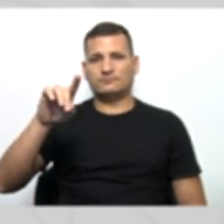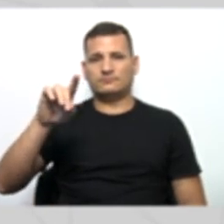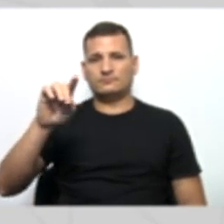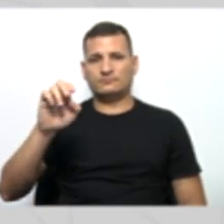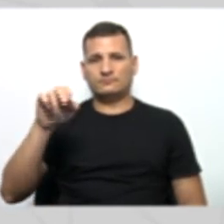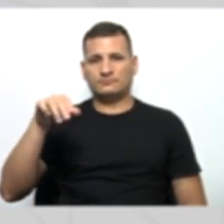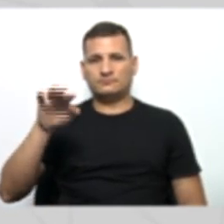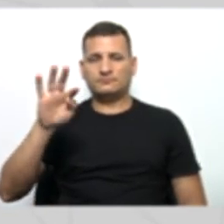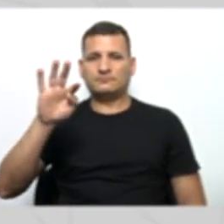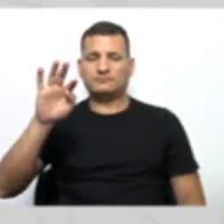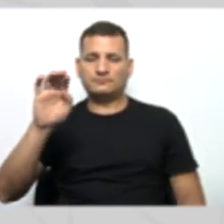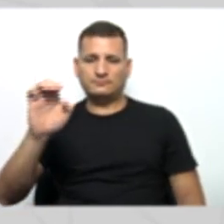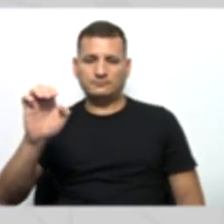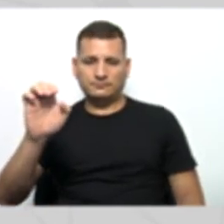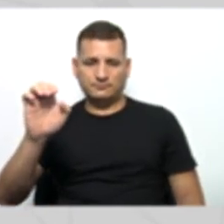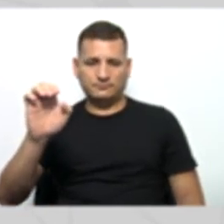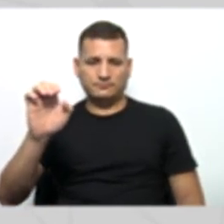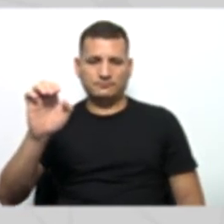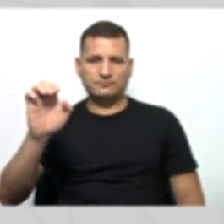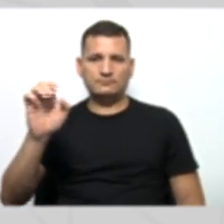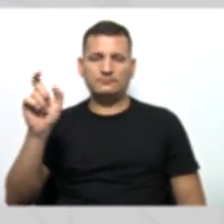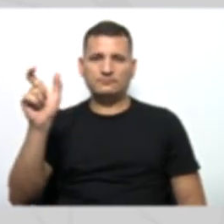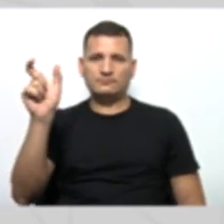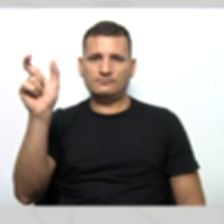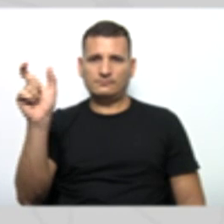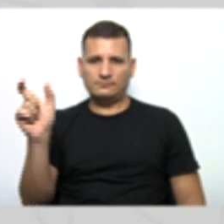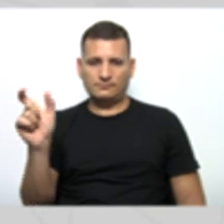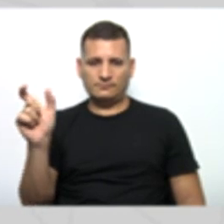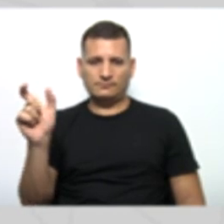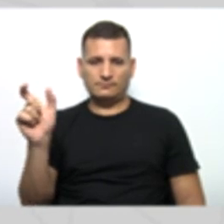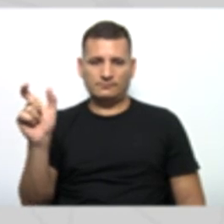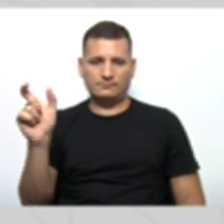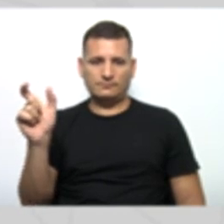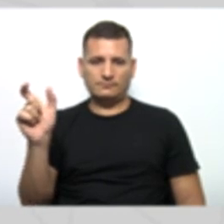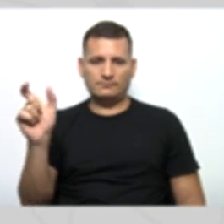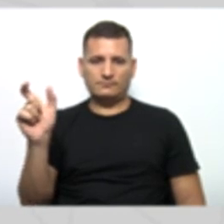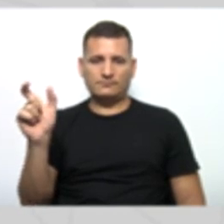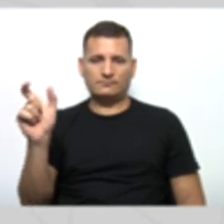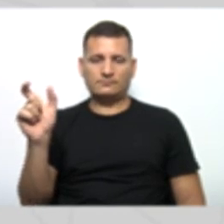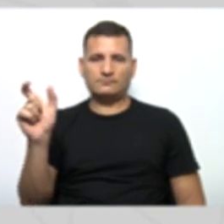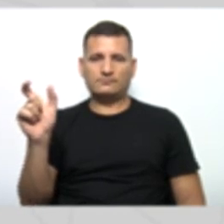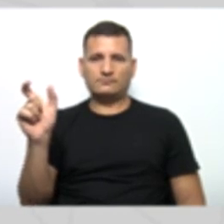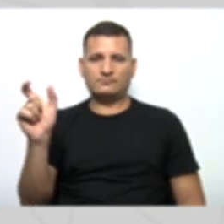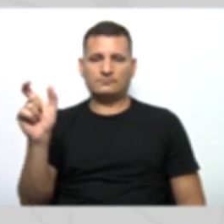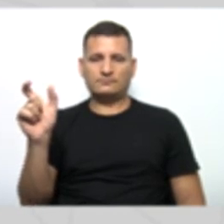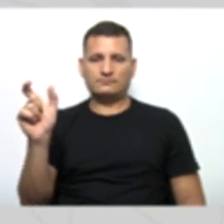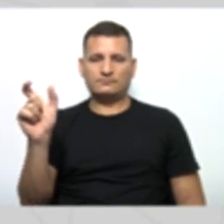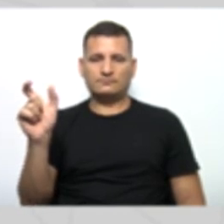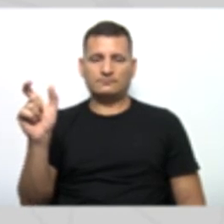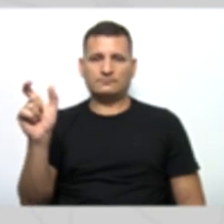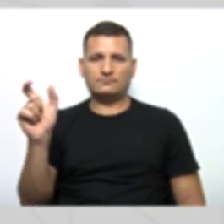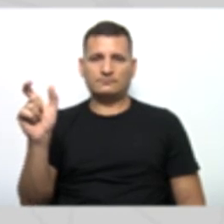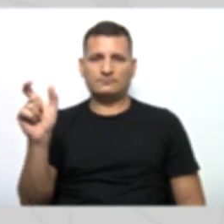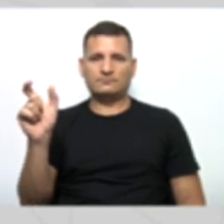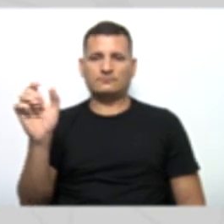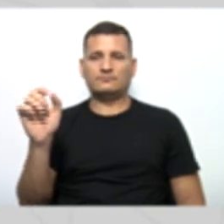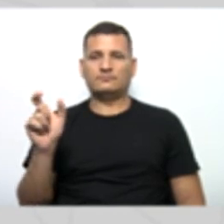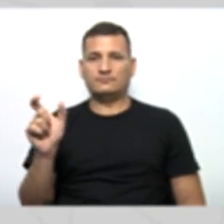alguns recursos do gerente. Eu poderia fazer isso daí, gente, ó, fazer